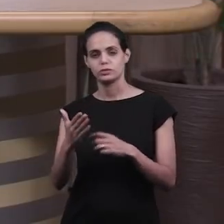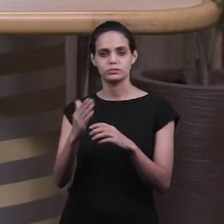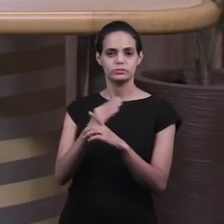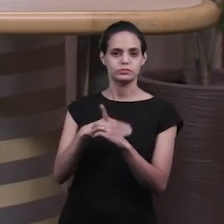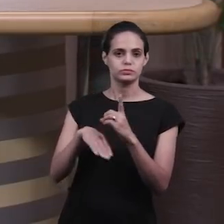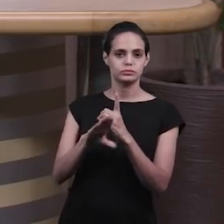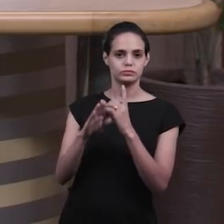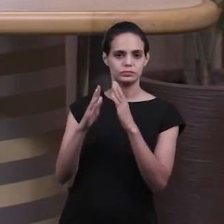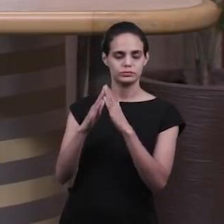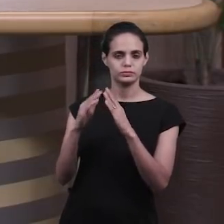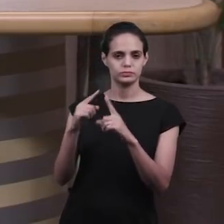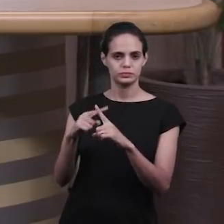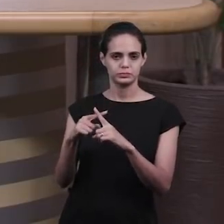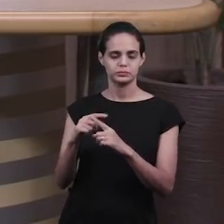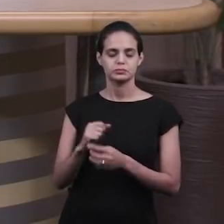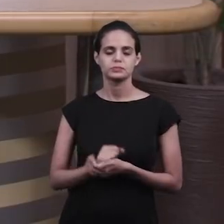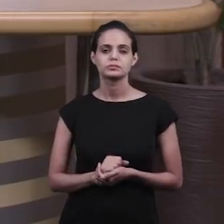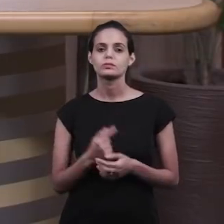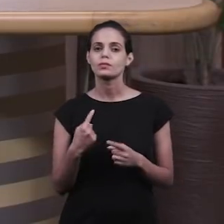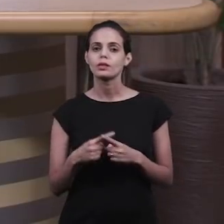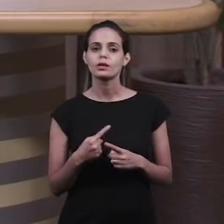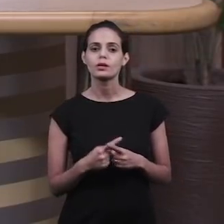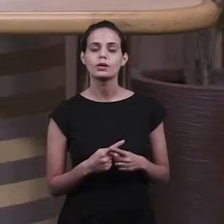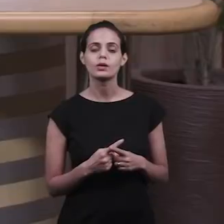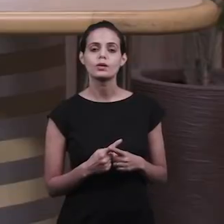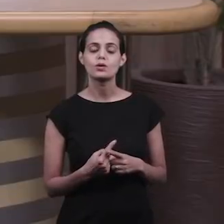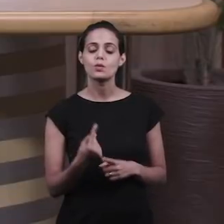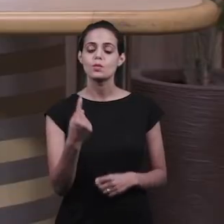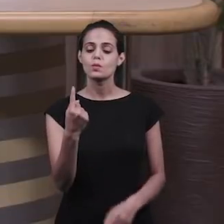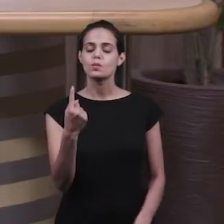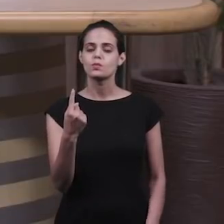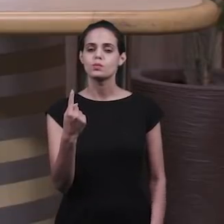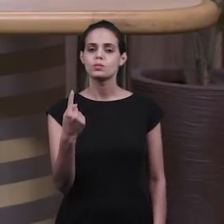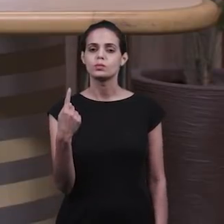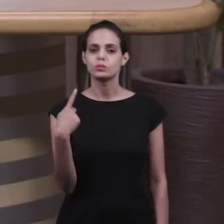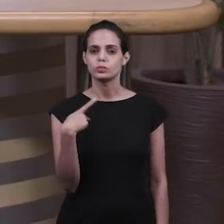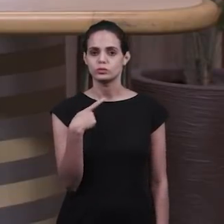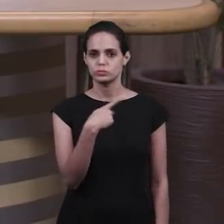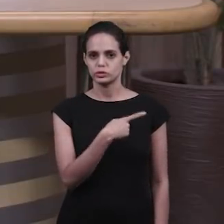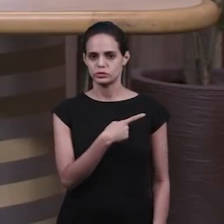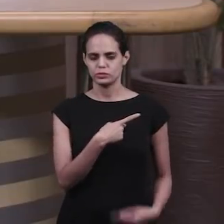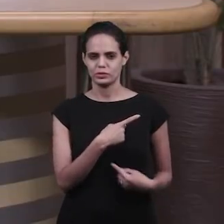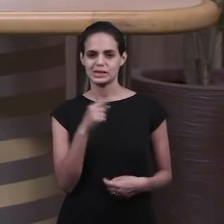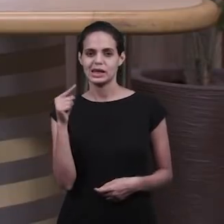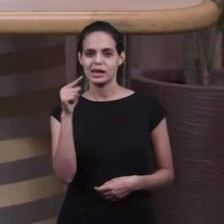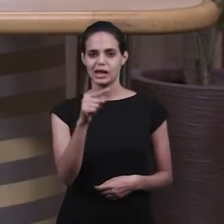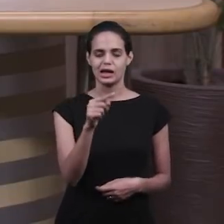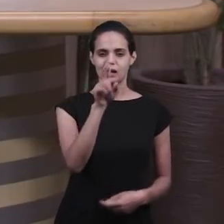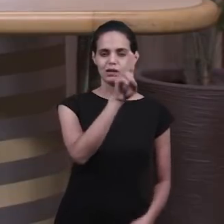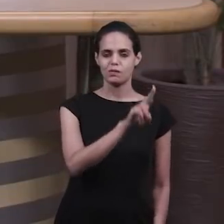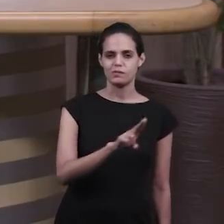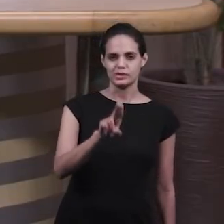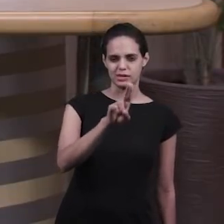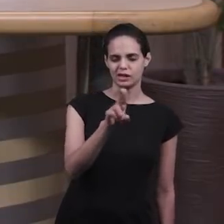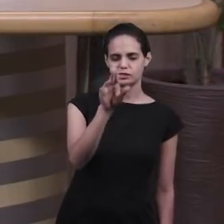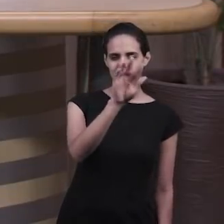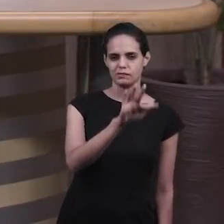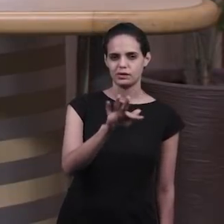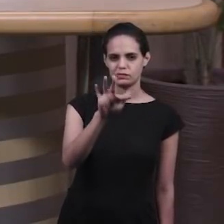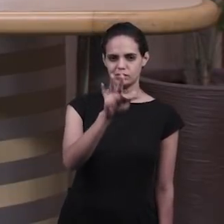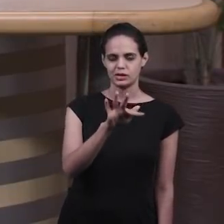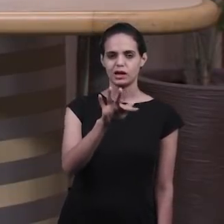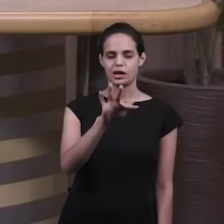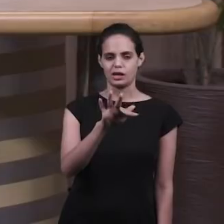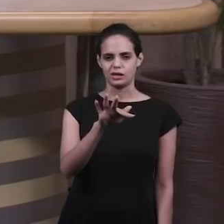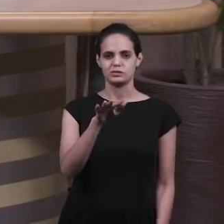Porque um dos professores, um dos pastores era catedrático lá da universidade, orientador de tese